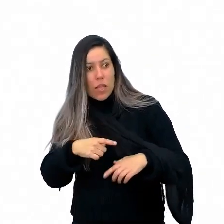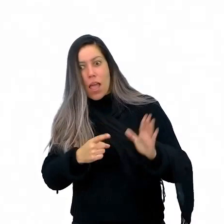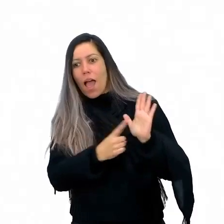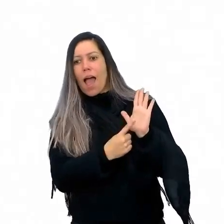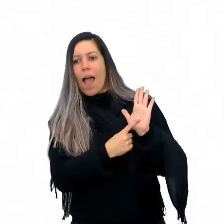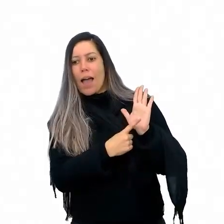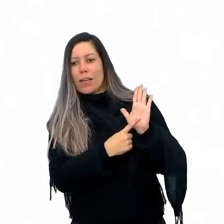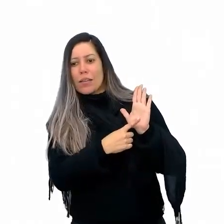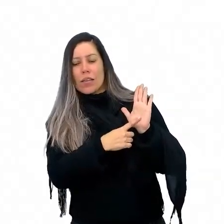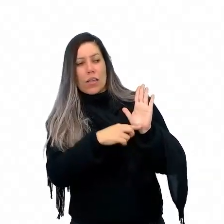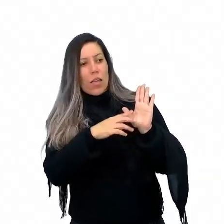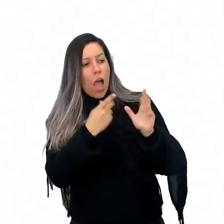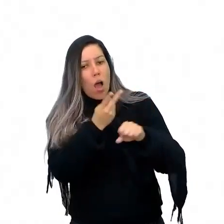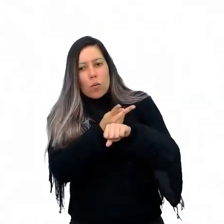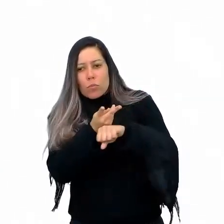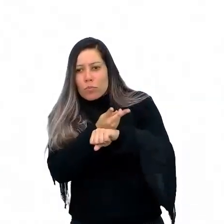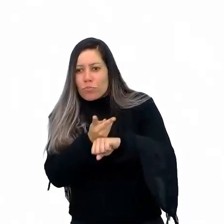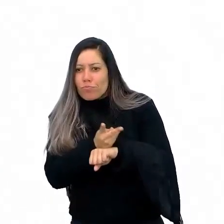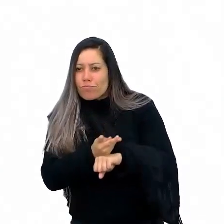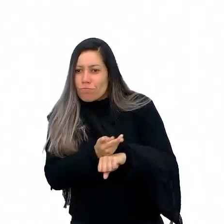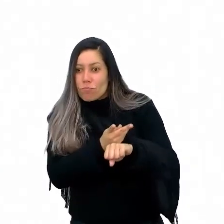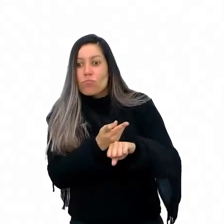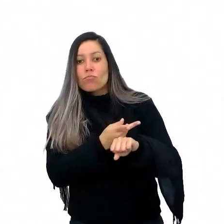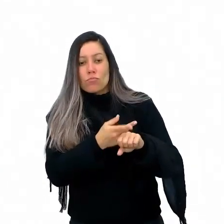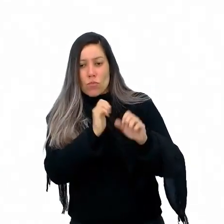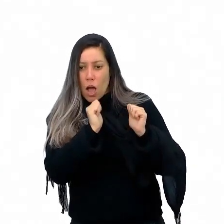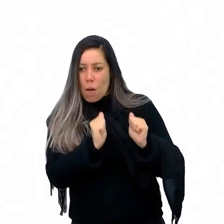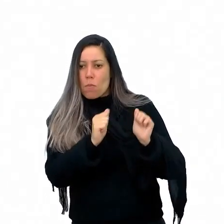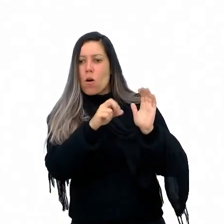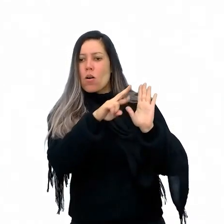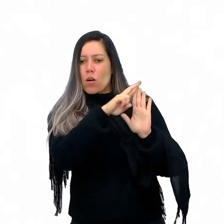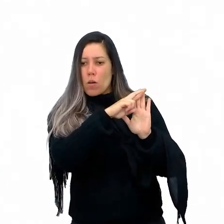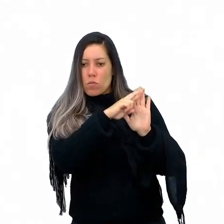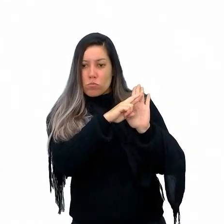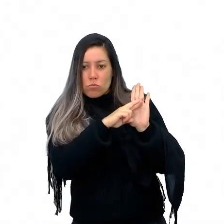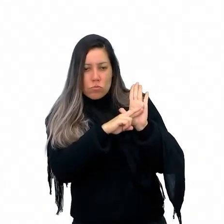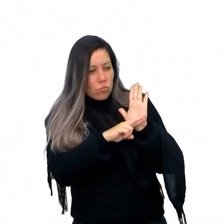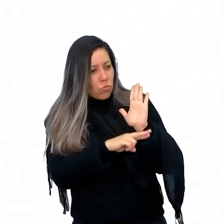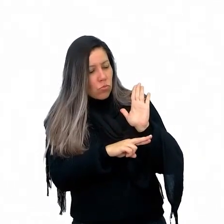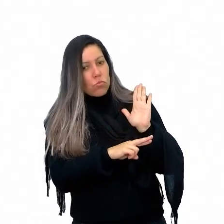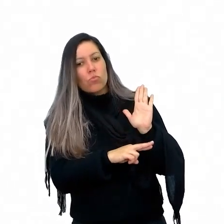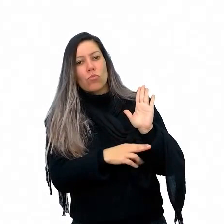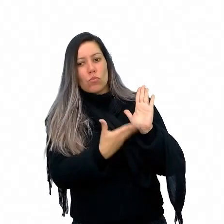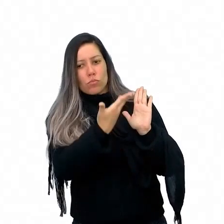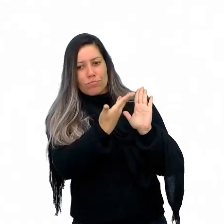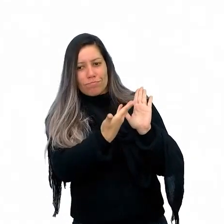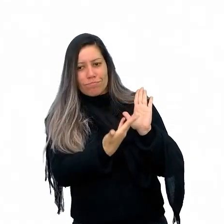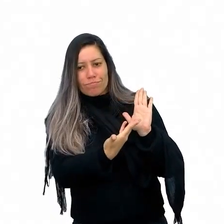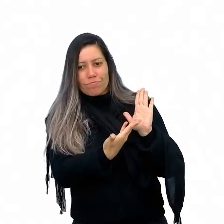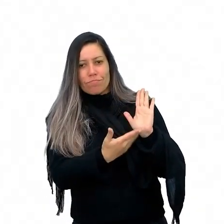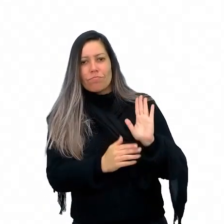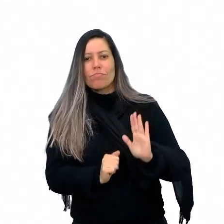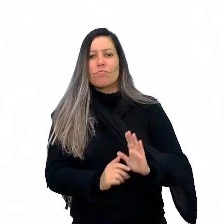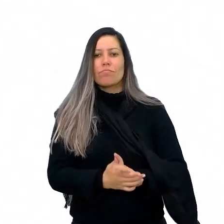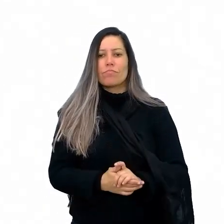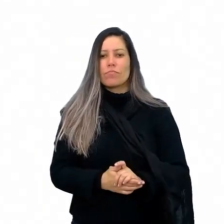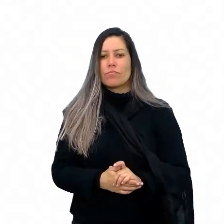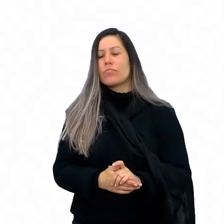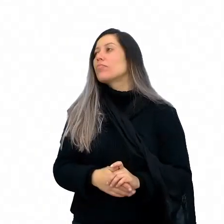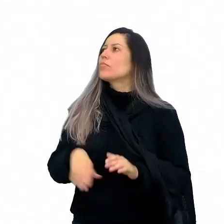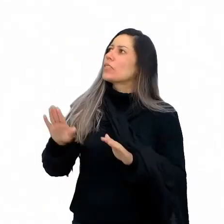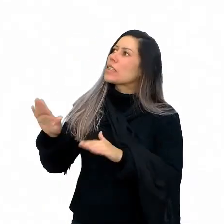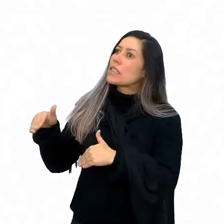e é humano, é natural. Então, na próxima tela, nós temos aqui